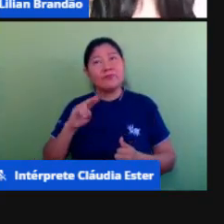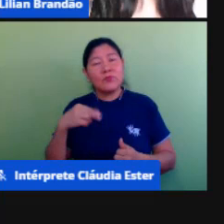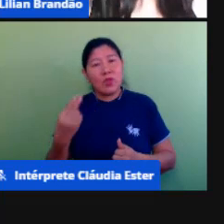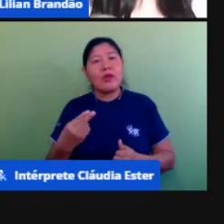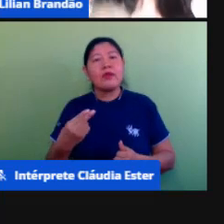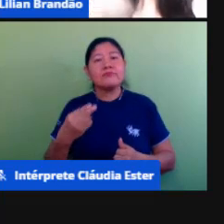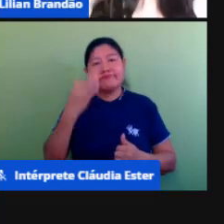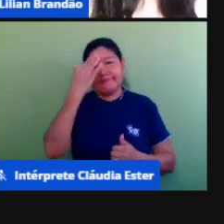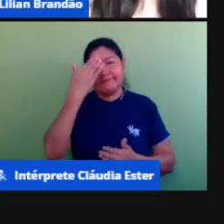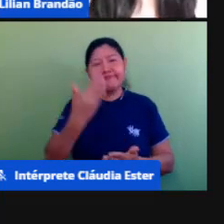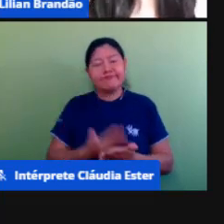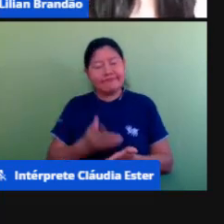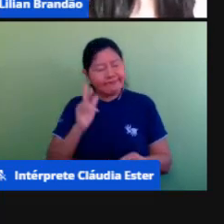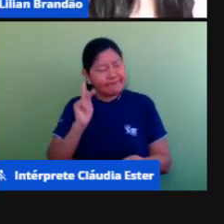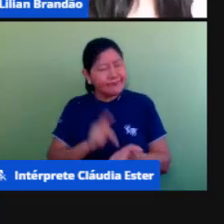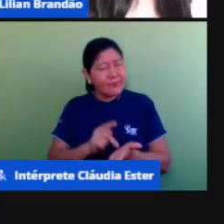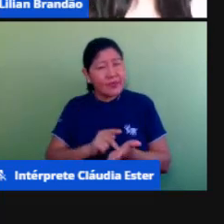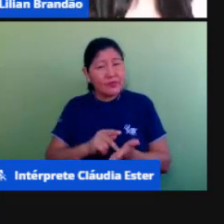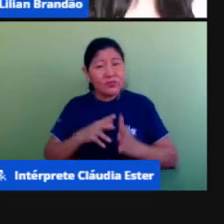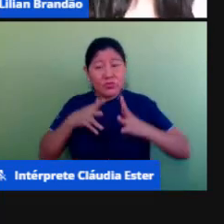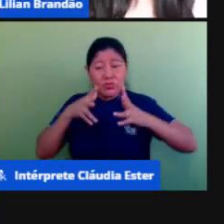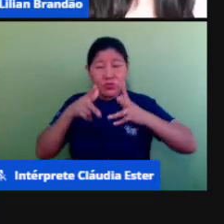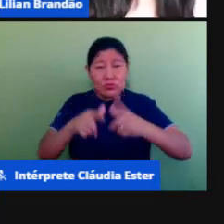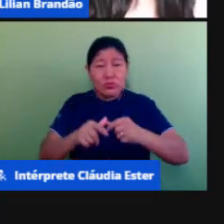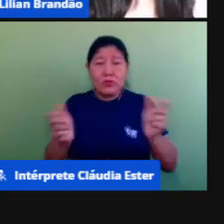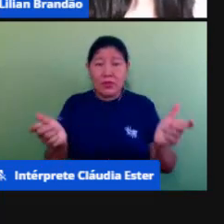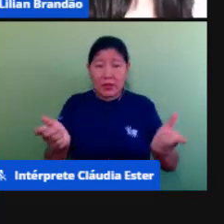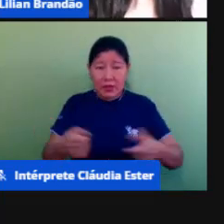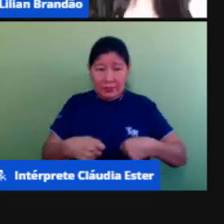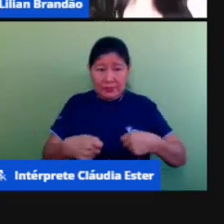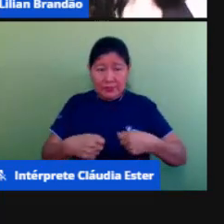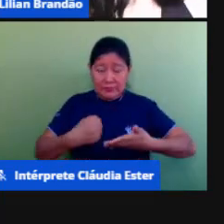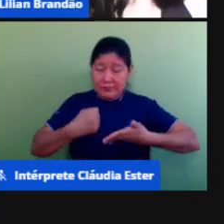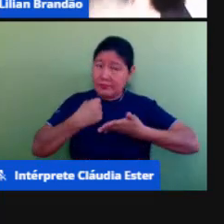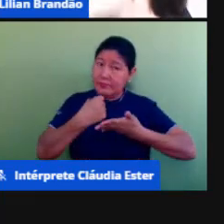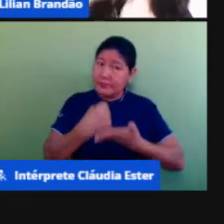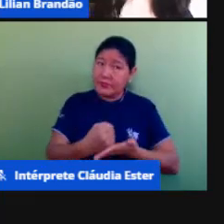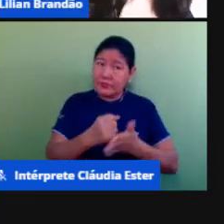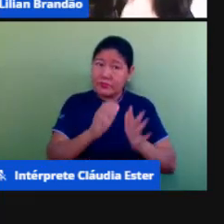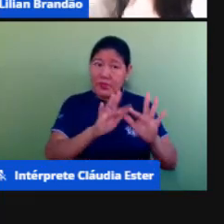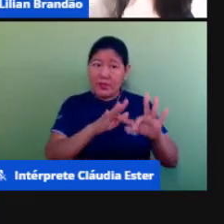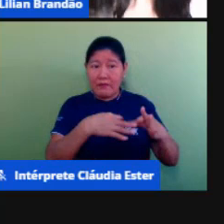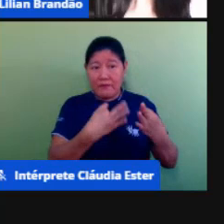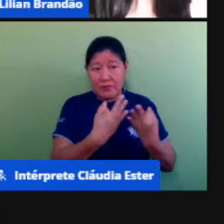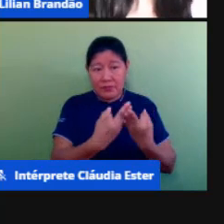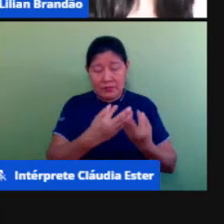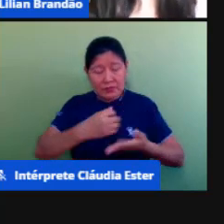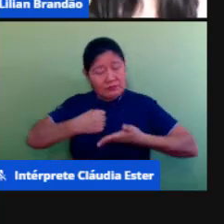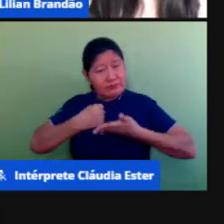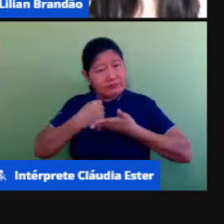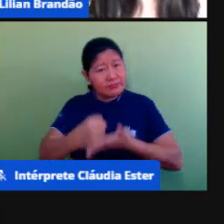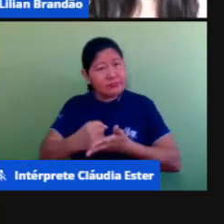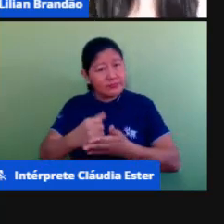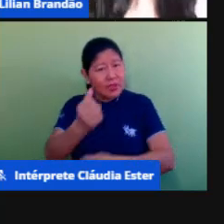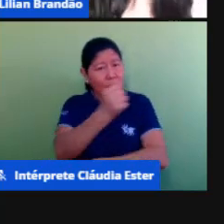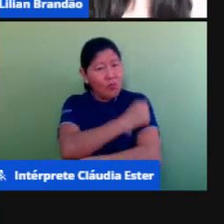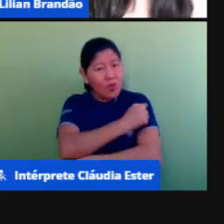possível para favorecer esse processo está sendo feito, tá? Nós temos